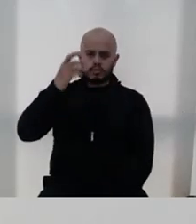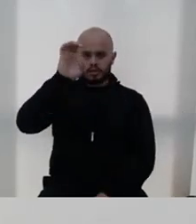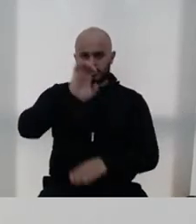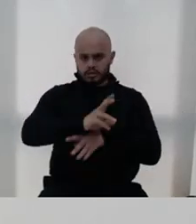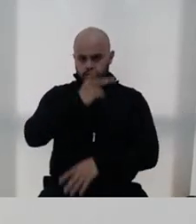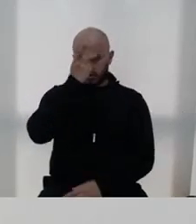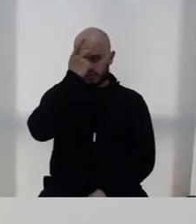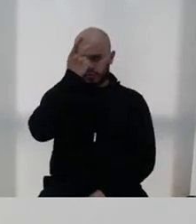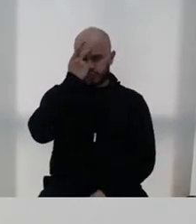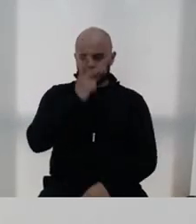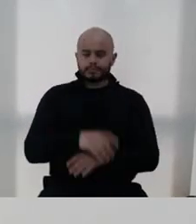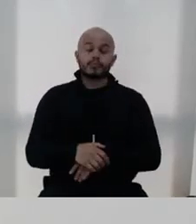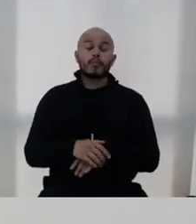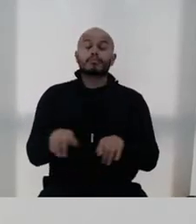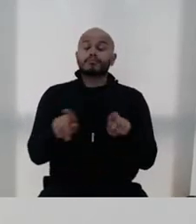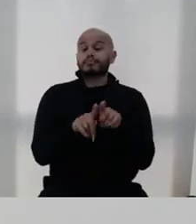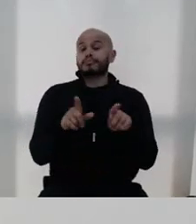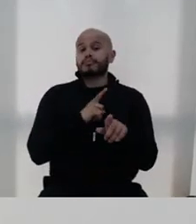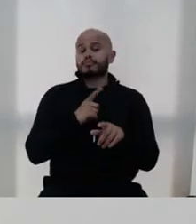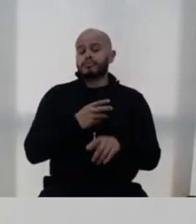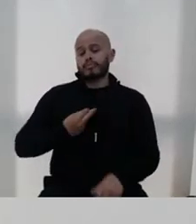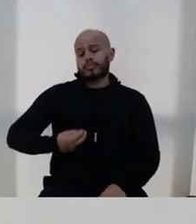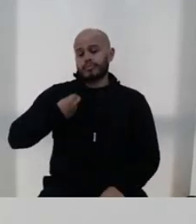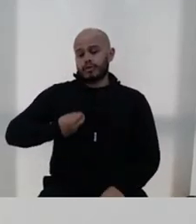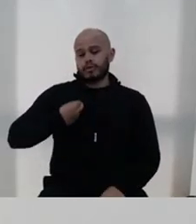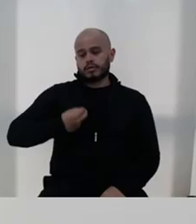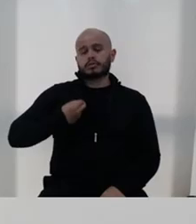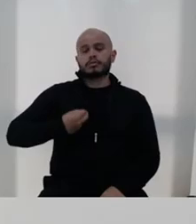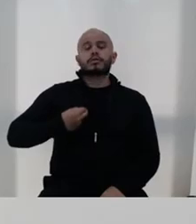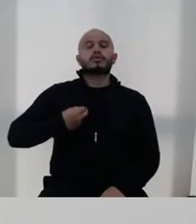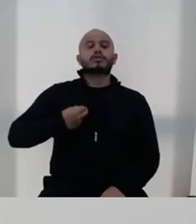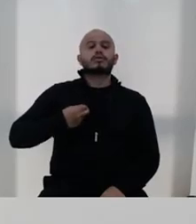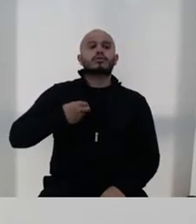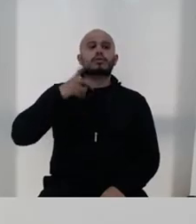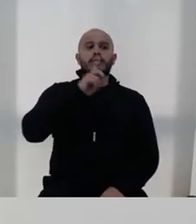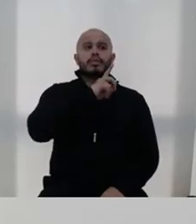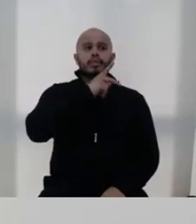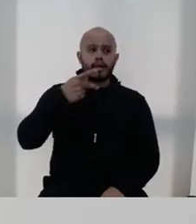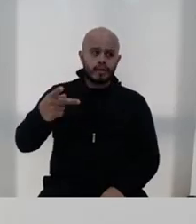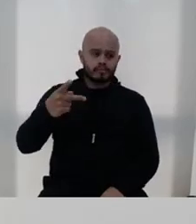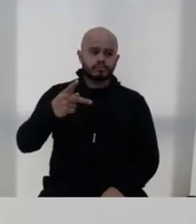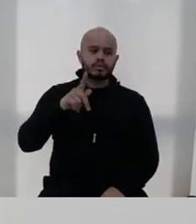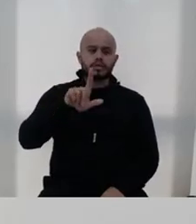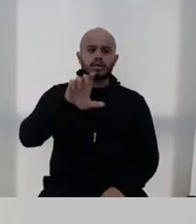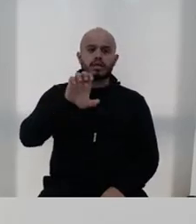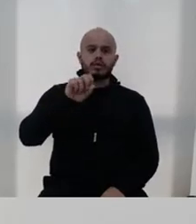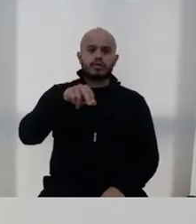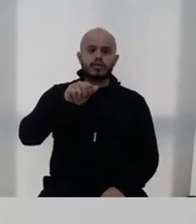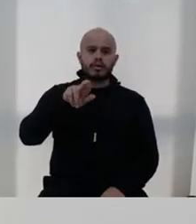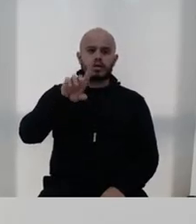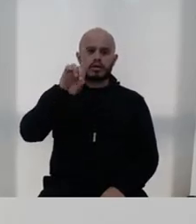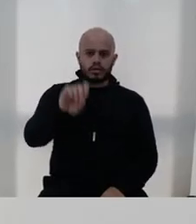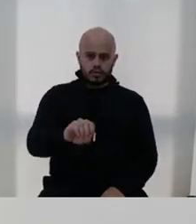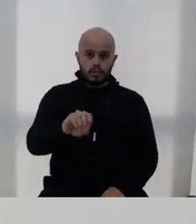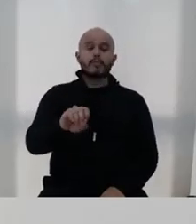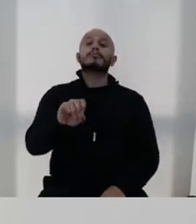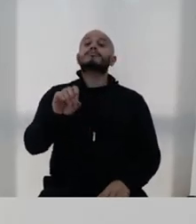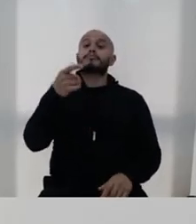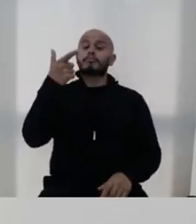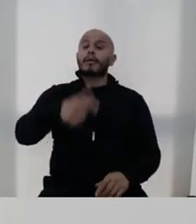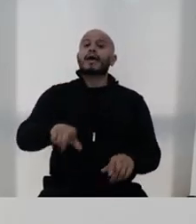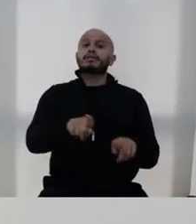Nós tivemos também a presença do Defensor Público Geral da União, Dr. Leonardo Margalhães, e a minha presença representando